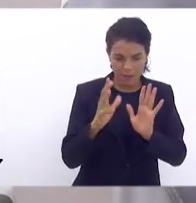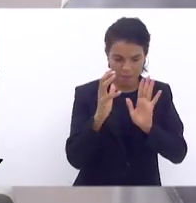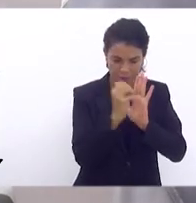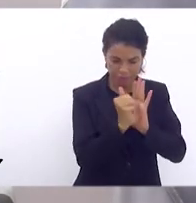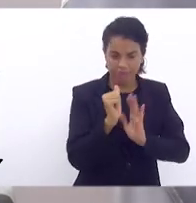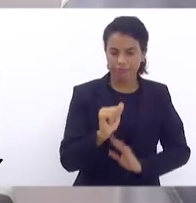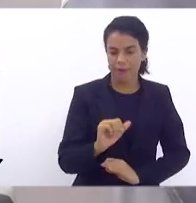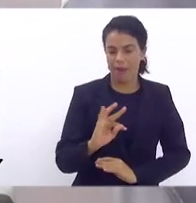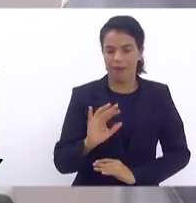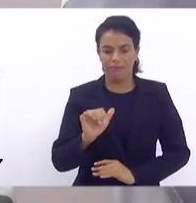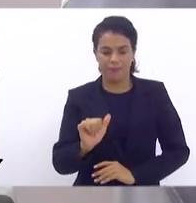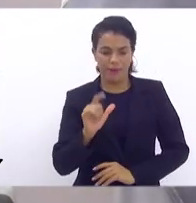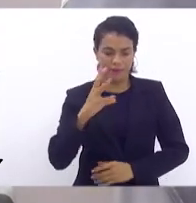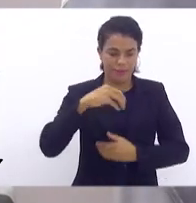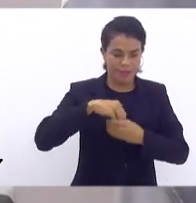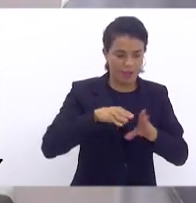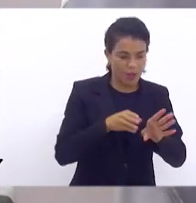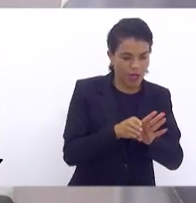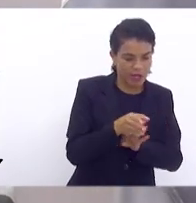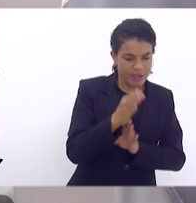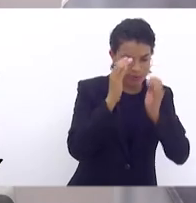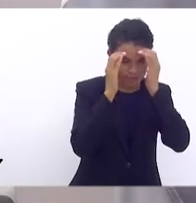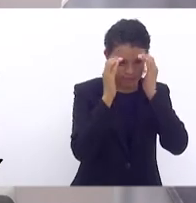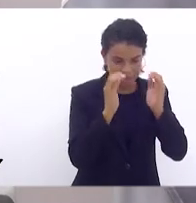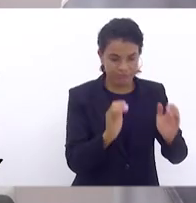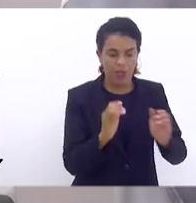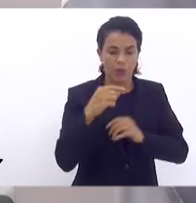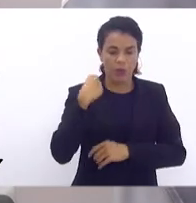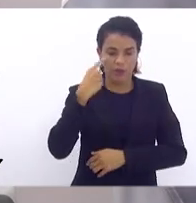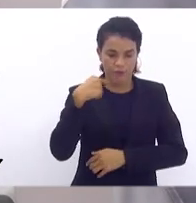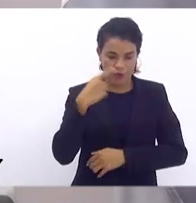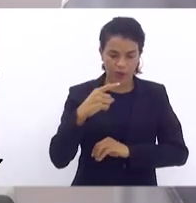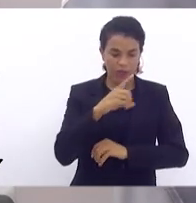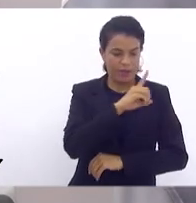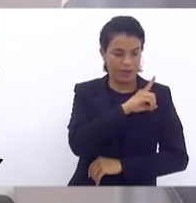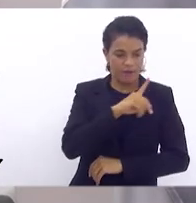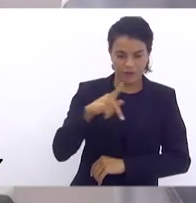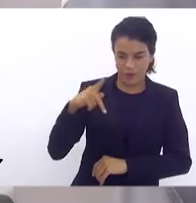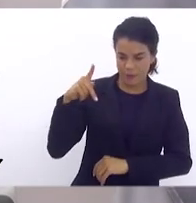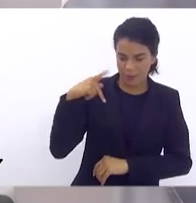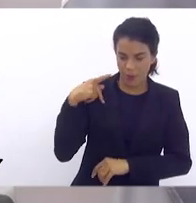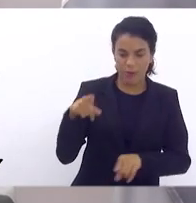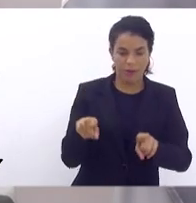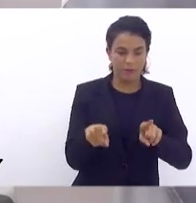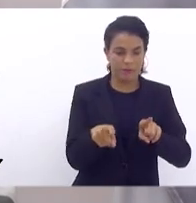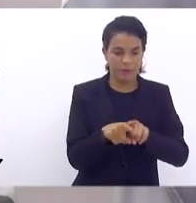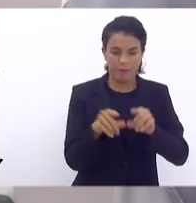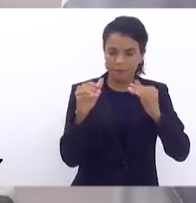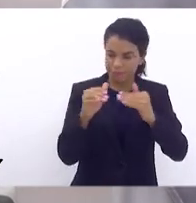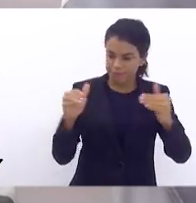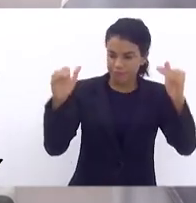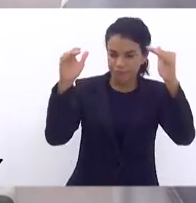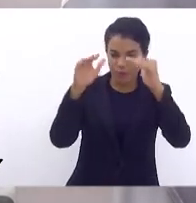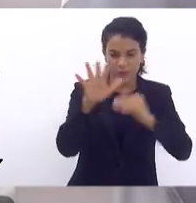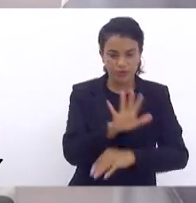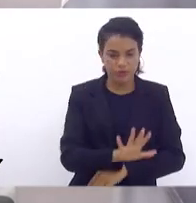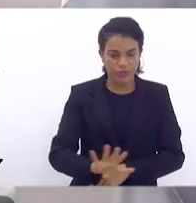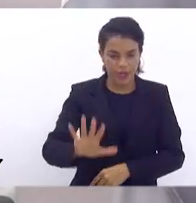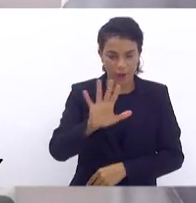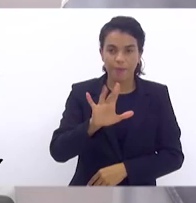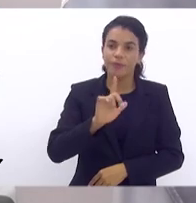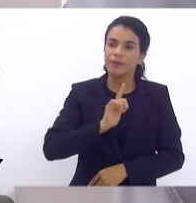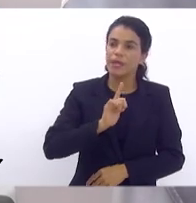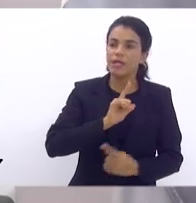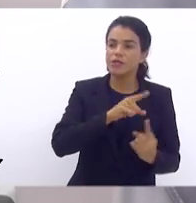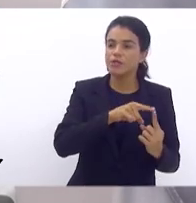atendendo a orientação ou solicitação dos Advogados da Defensoria orientação do comando geral mas isso deu algum